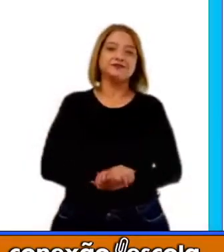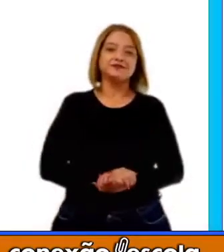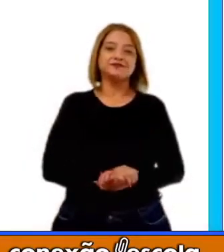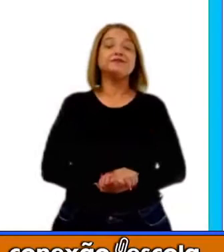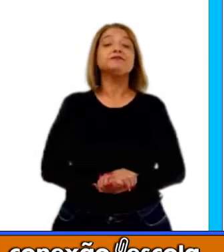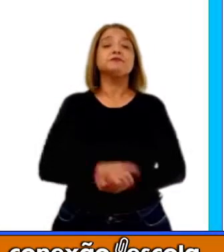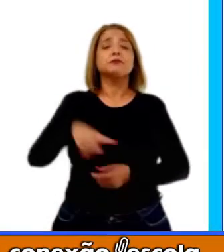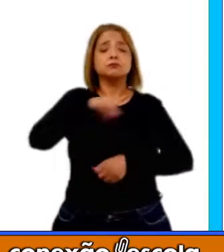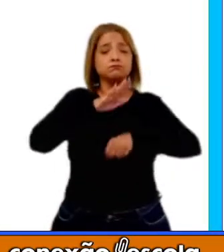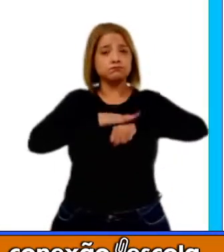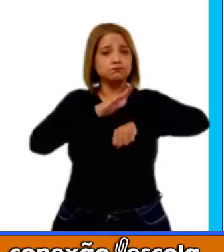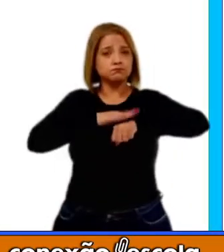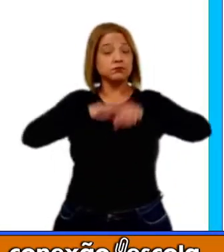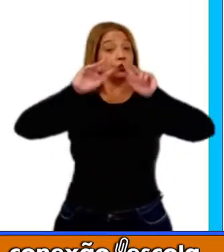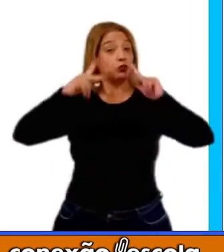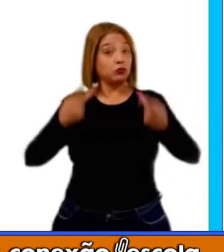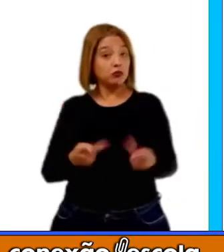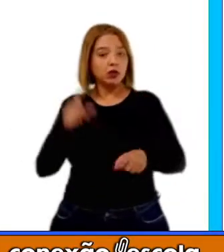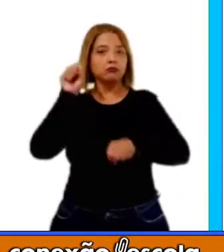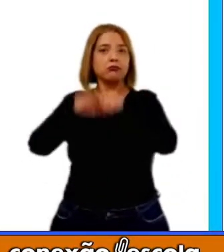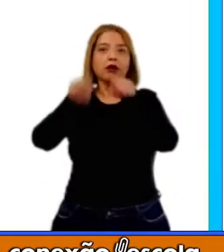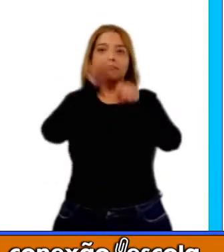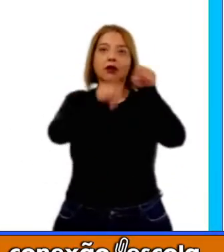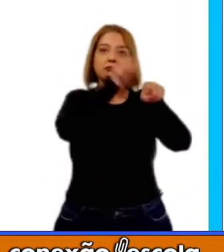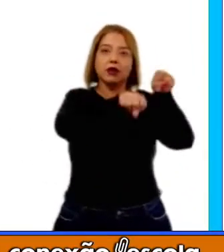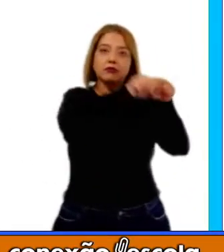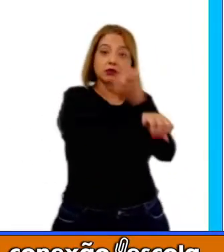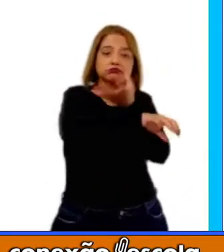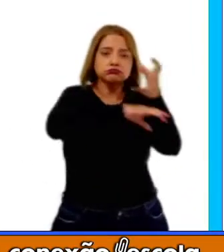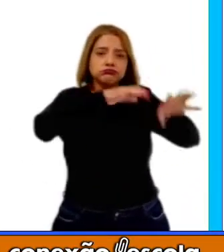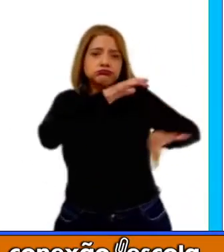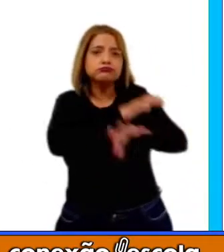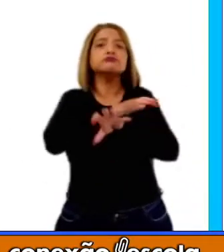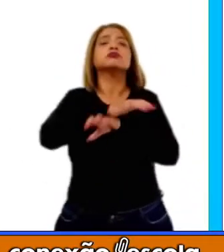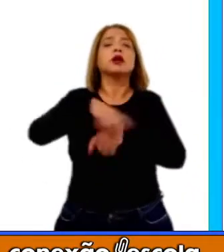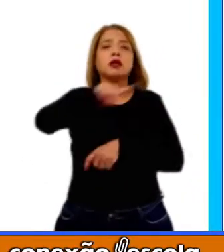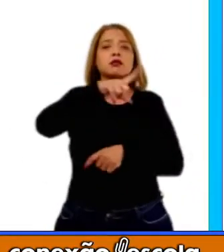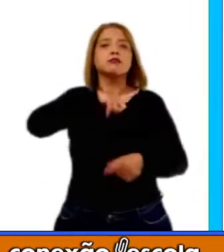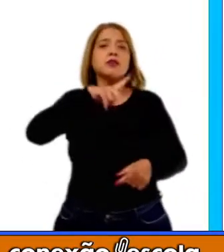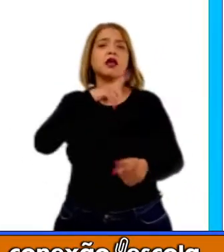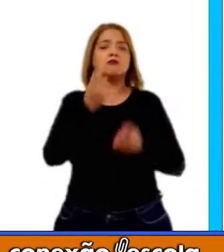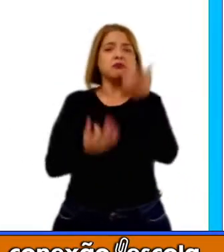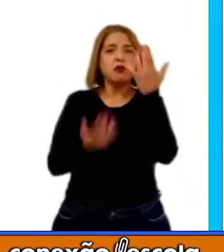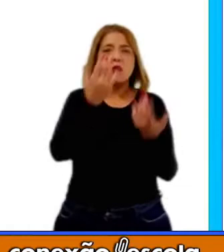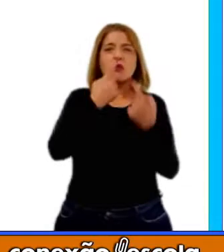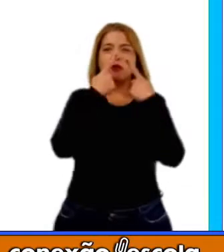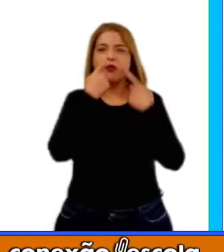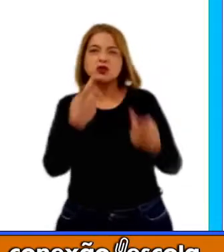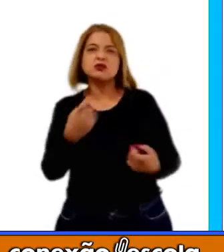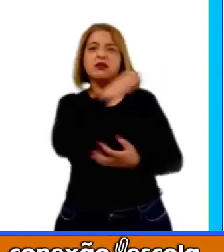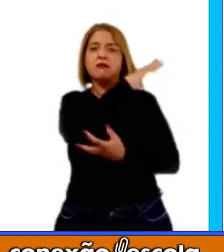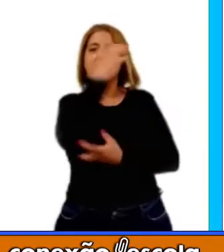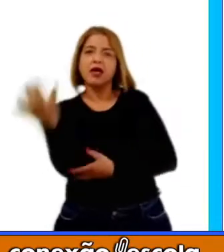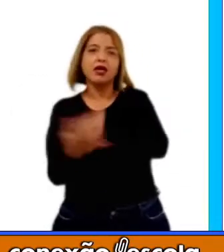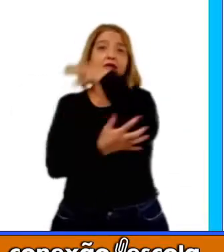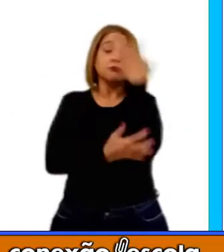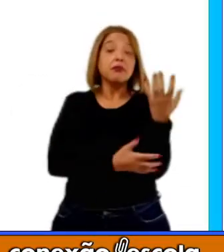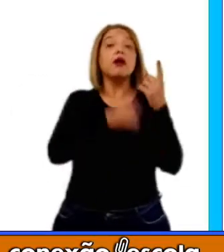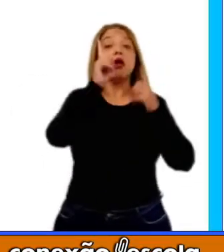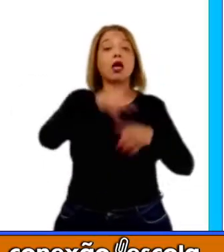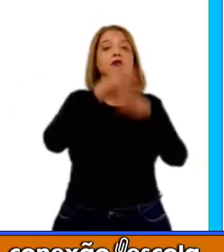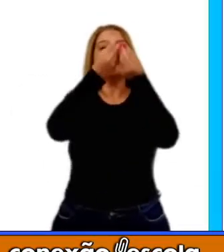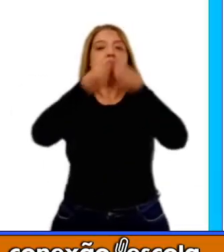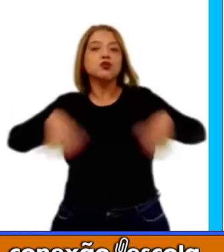A ação humana está destruindo o meio ambiente. A poluição e o desmatamento são exemplos dos prejuízos causados ao clima